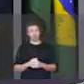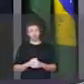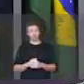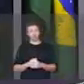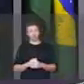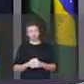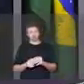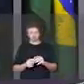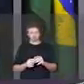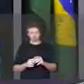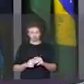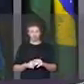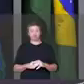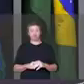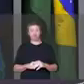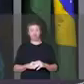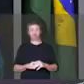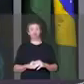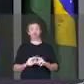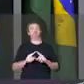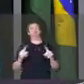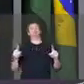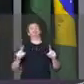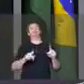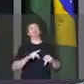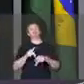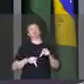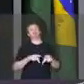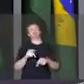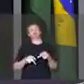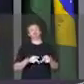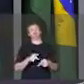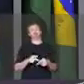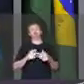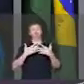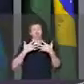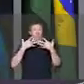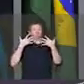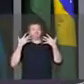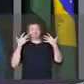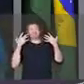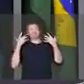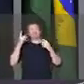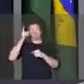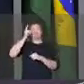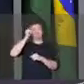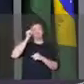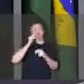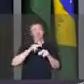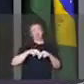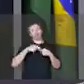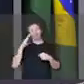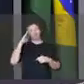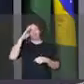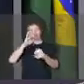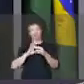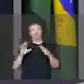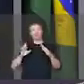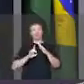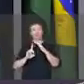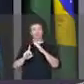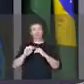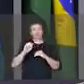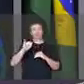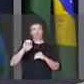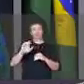poder. Mas o povo brasileiro voltou a sorrir aliviado com a medida do presidente da República. E hoje